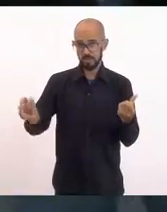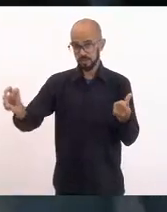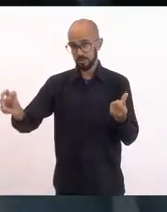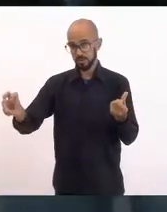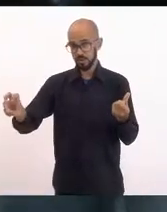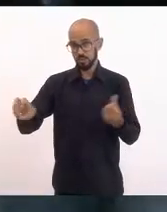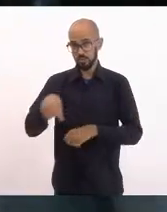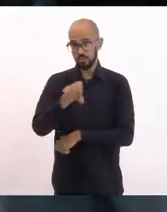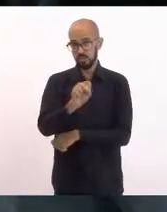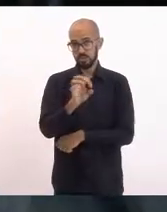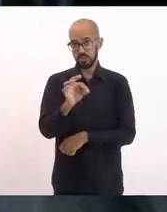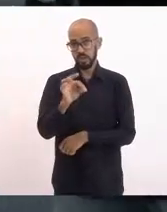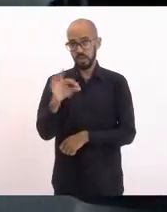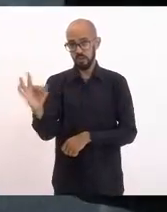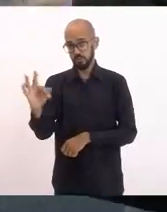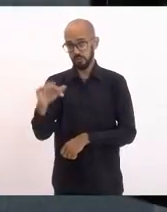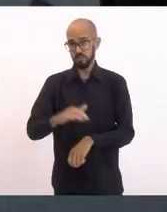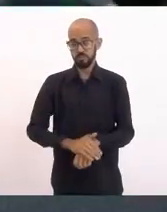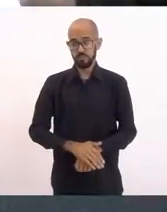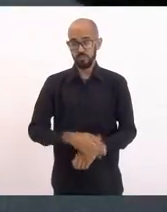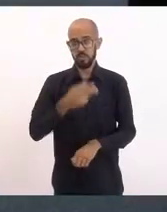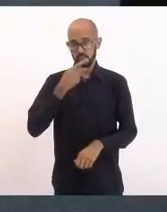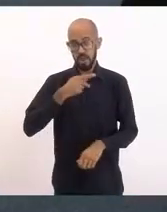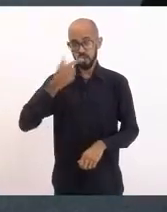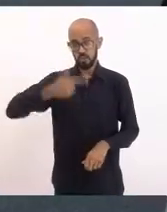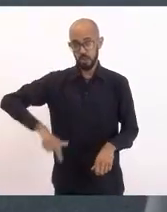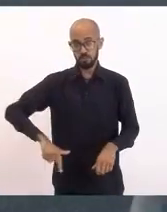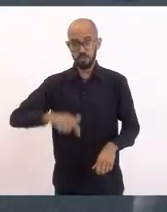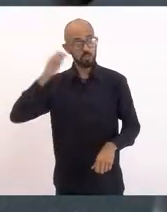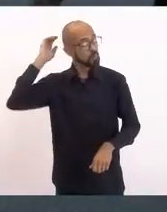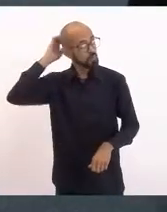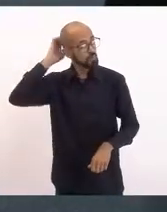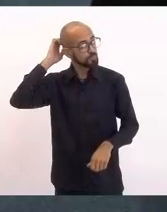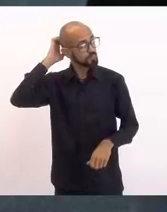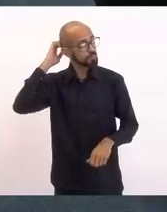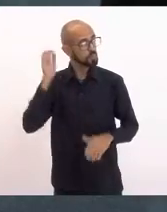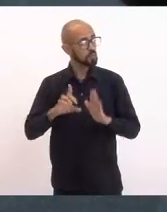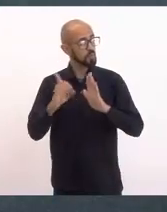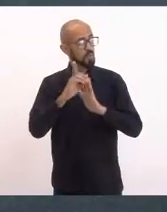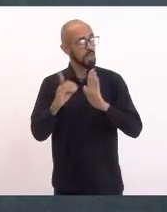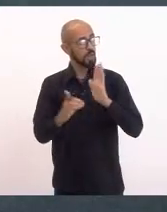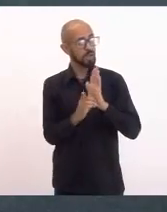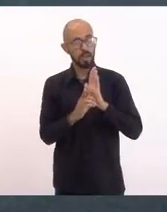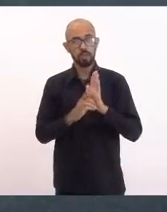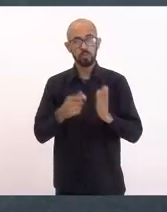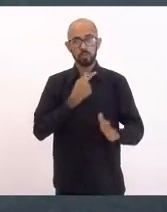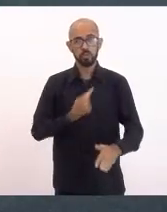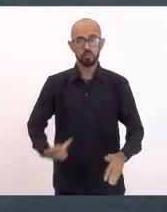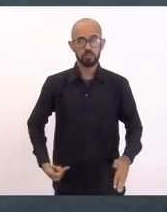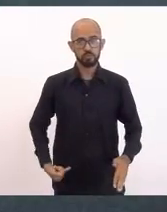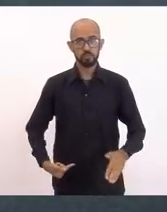frisar que eu disse e repito que o decreto do governador é